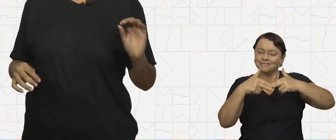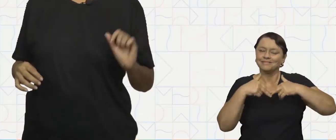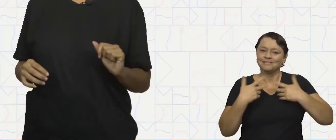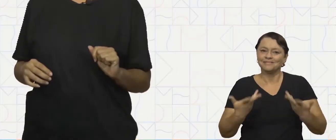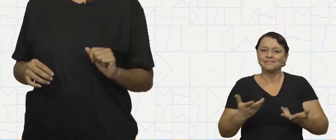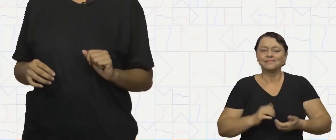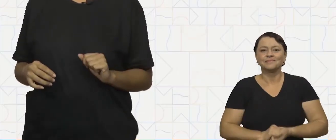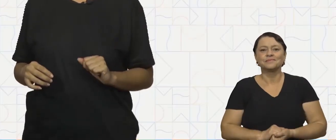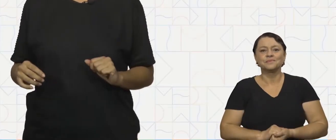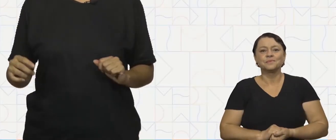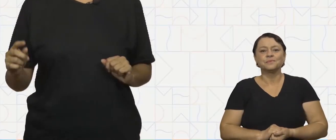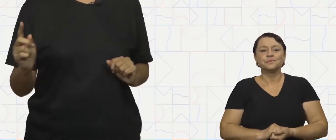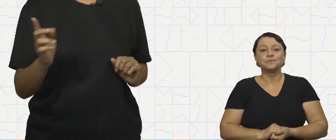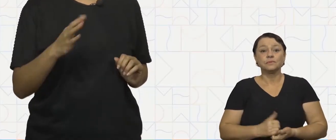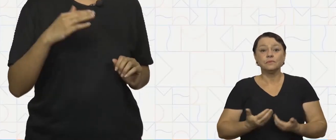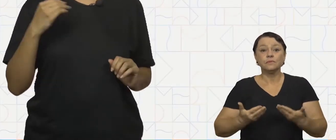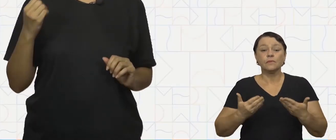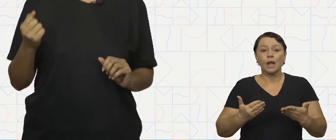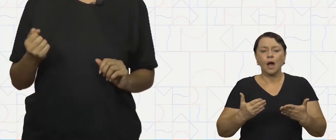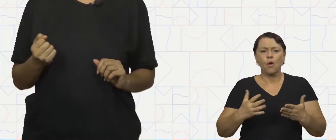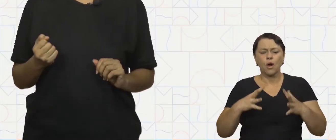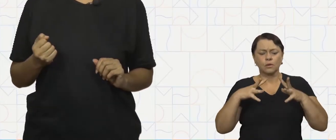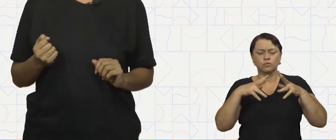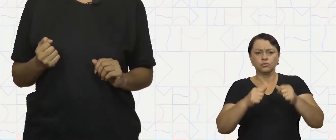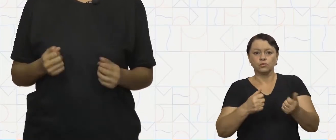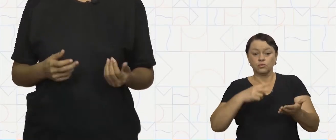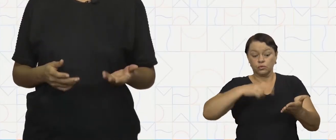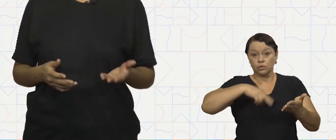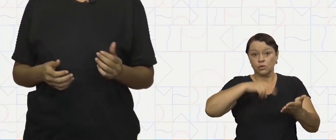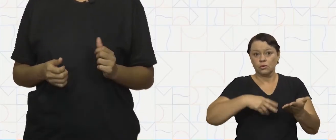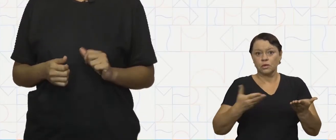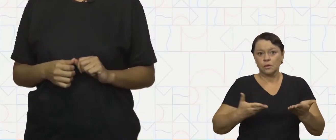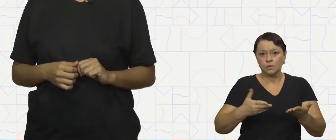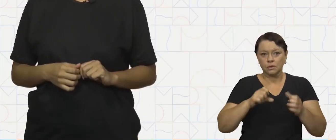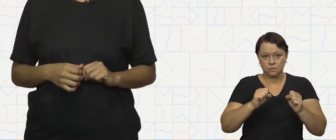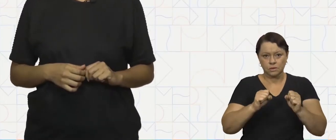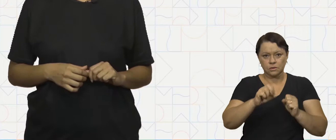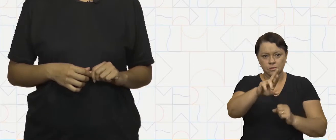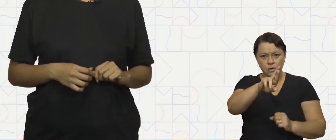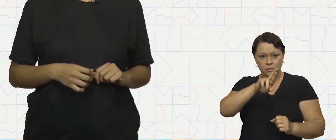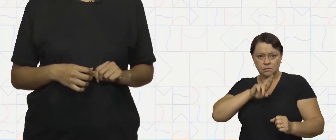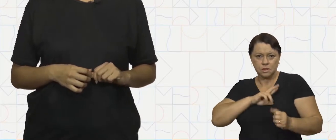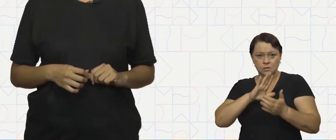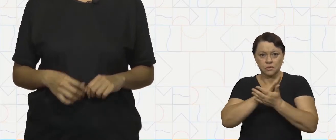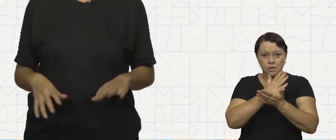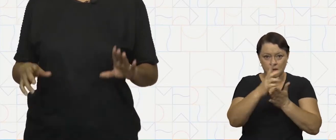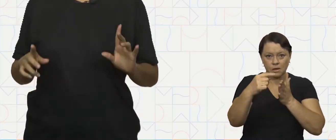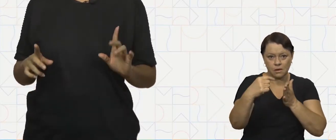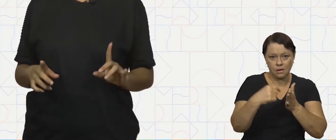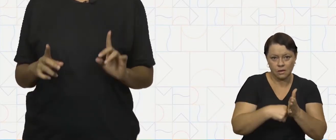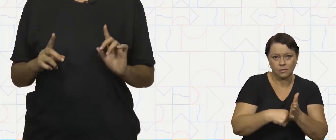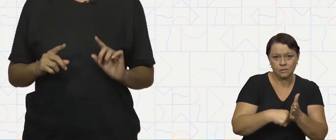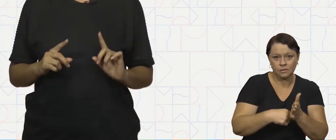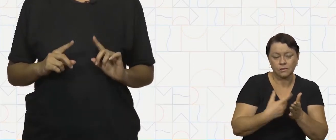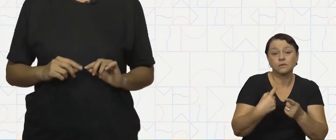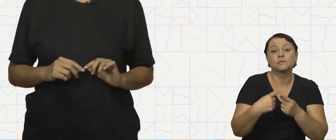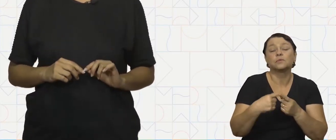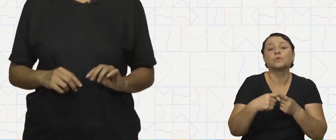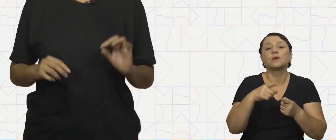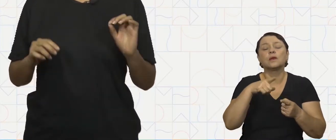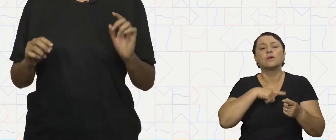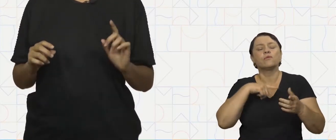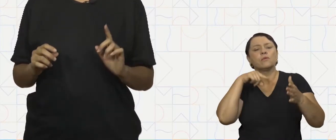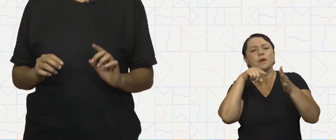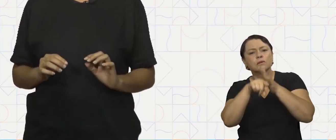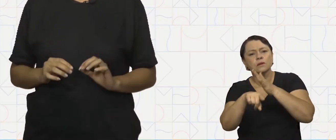copo. Agora, a partir de tudo que nós lemos, vocês poderiam me responder algumas perguntas? Conforme eu for